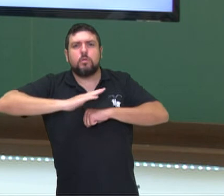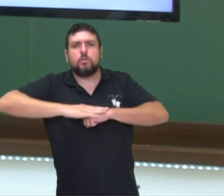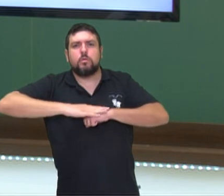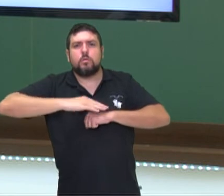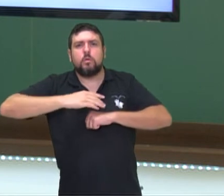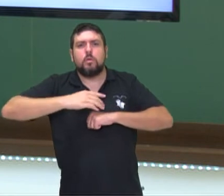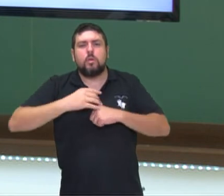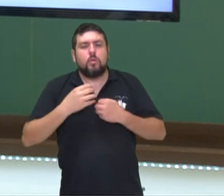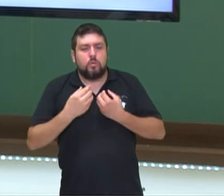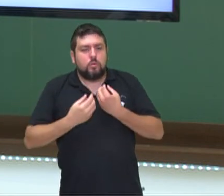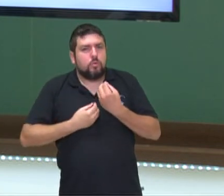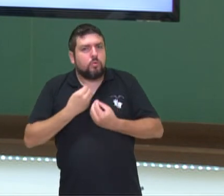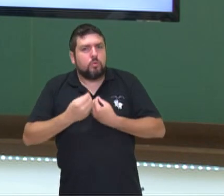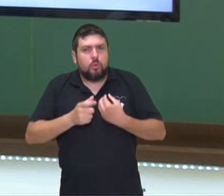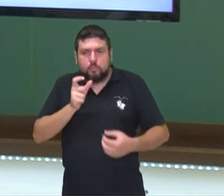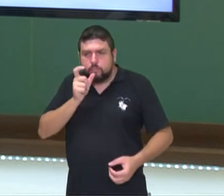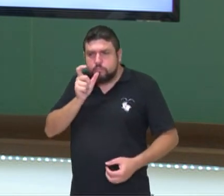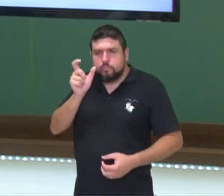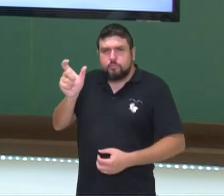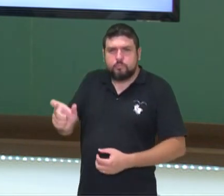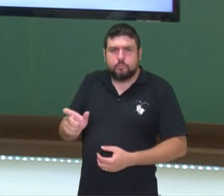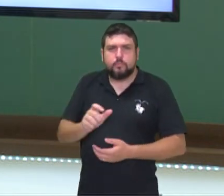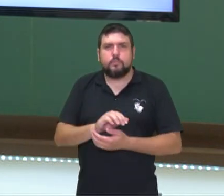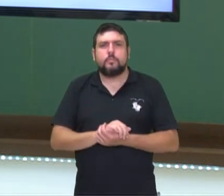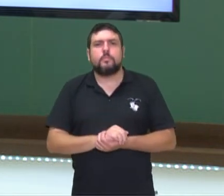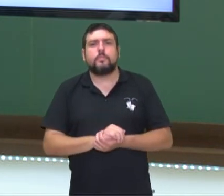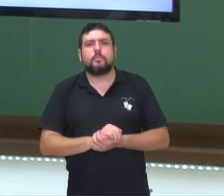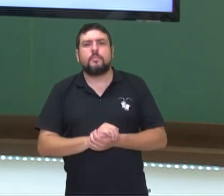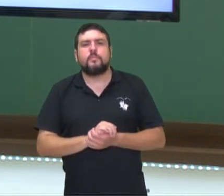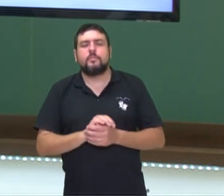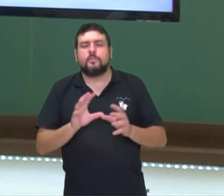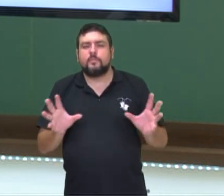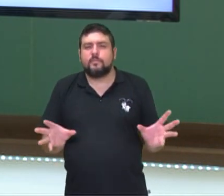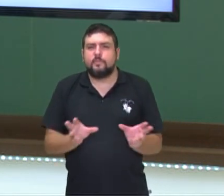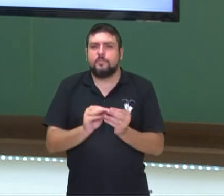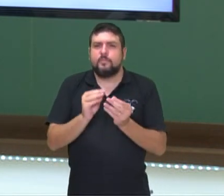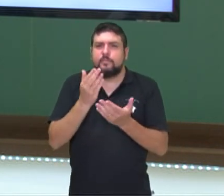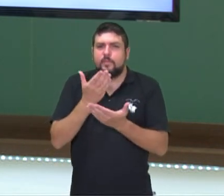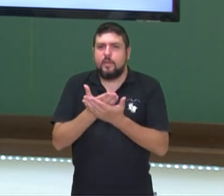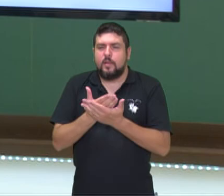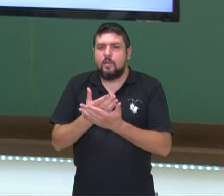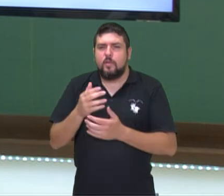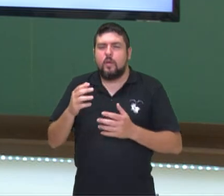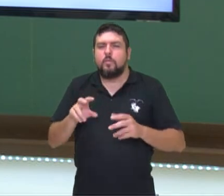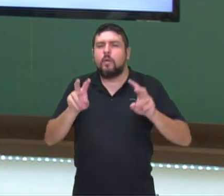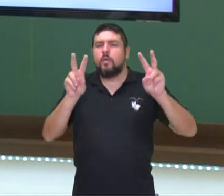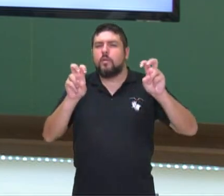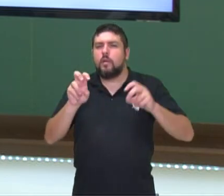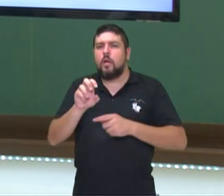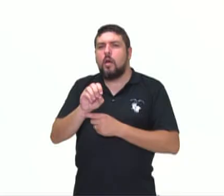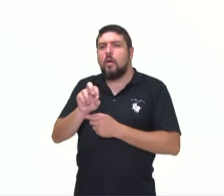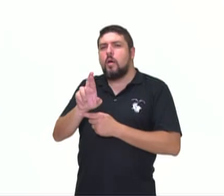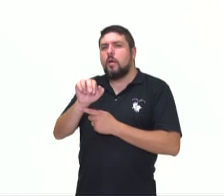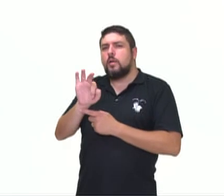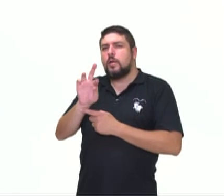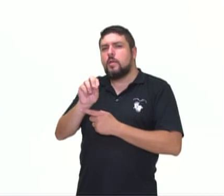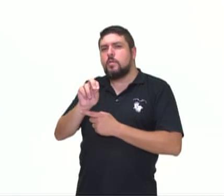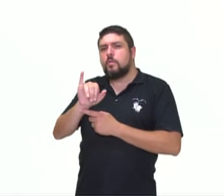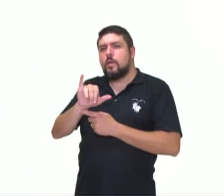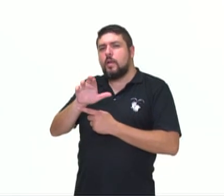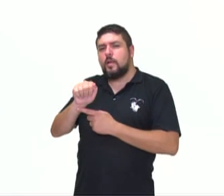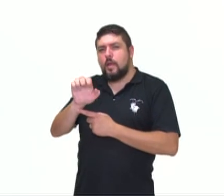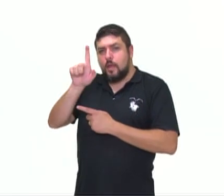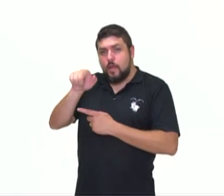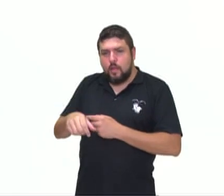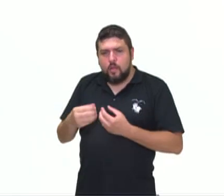a ação dessa palavra. Nessa aula nós conversamos sobre oratória. O que é oratória? É a arte de falar